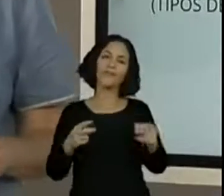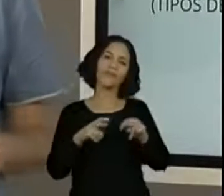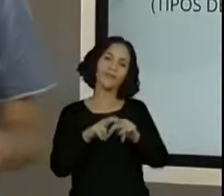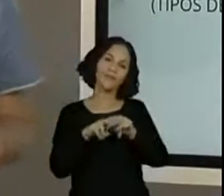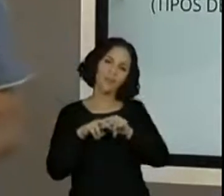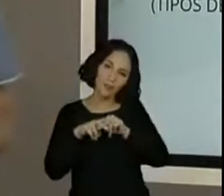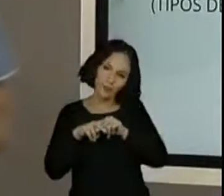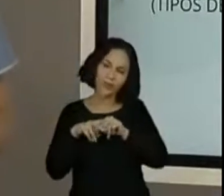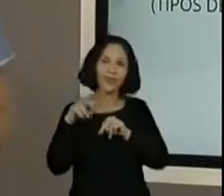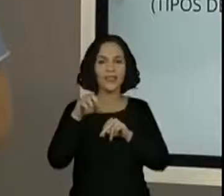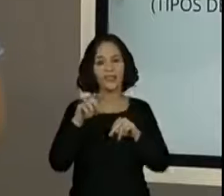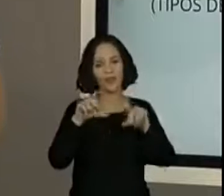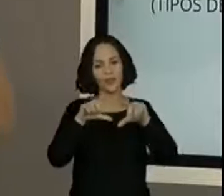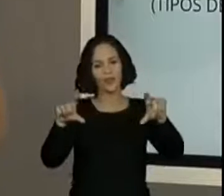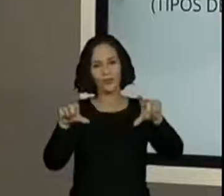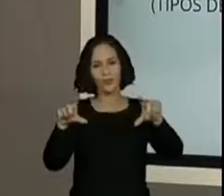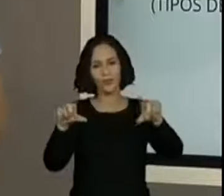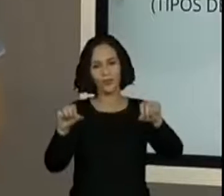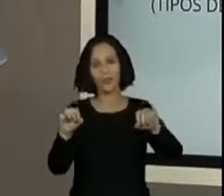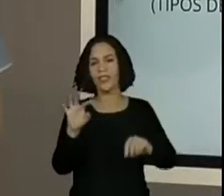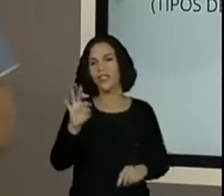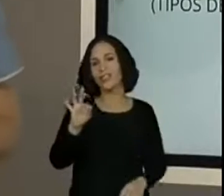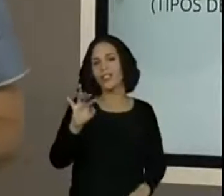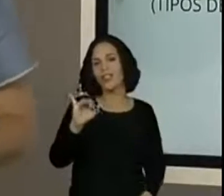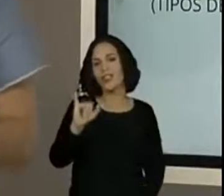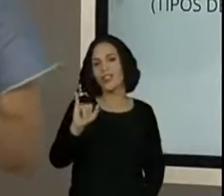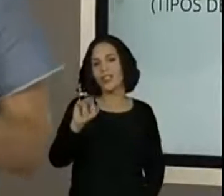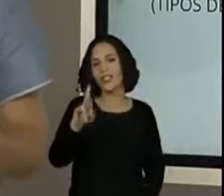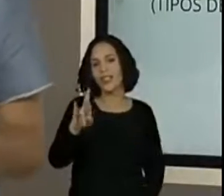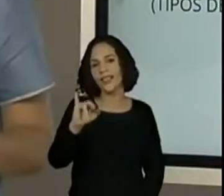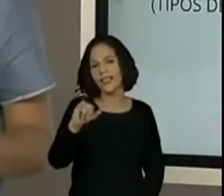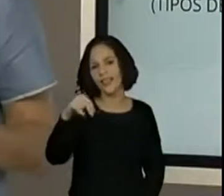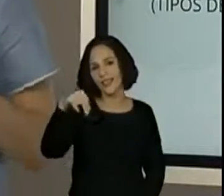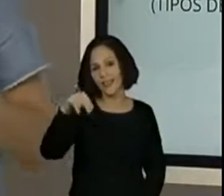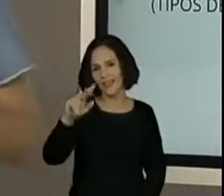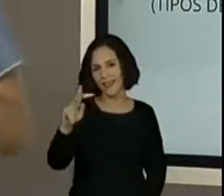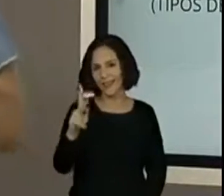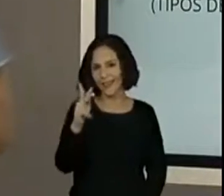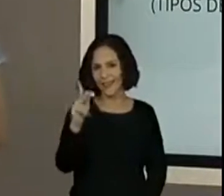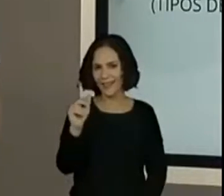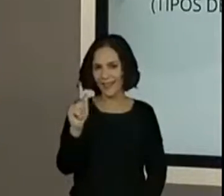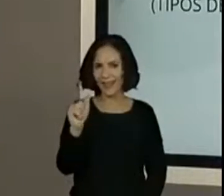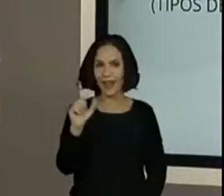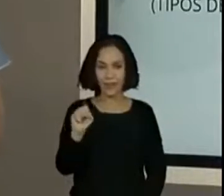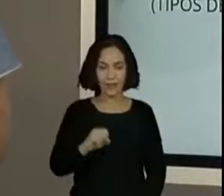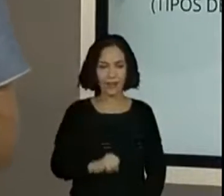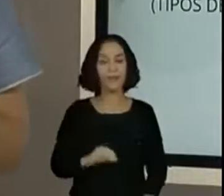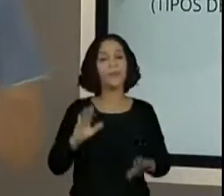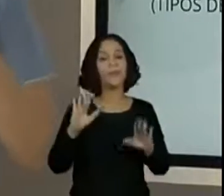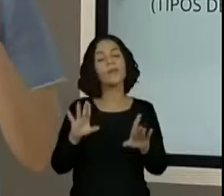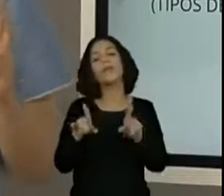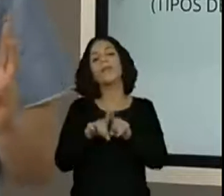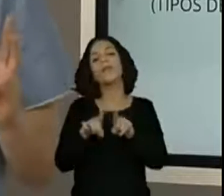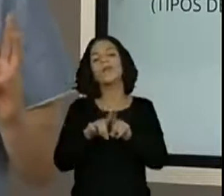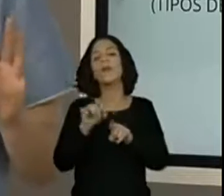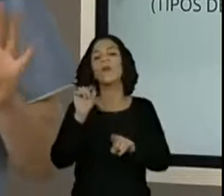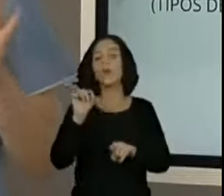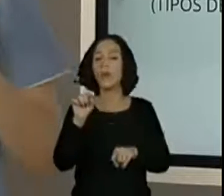termo tirinhas. E sabe de outra coisa bem bacana? As tirinhas, normalmente, elas têm